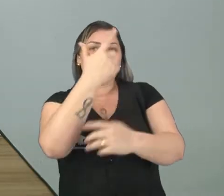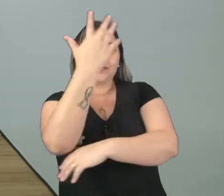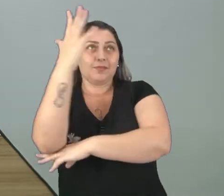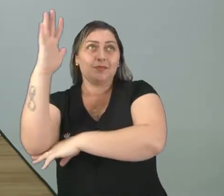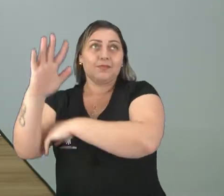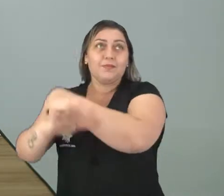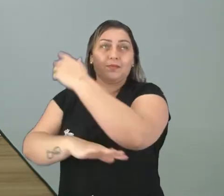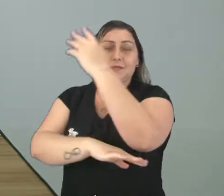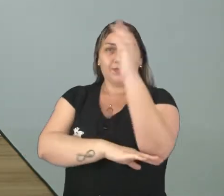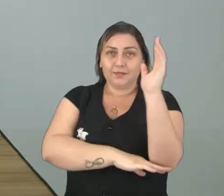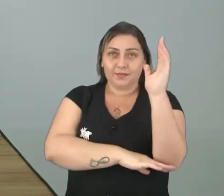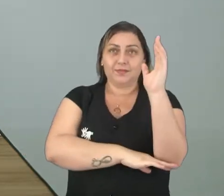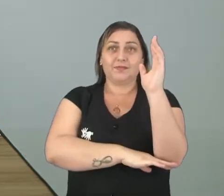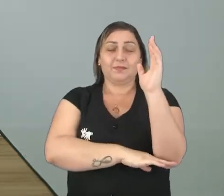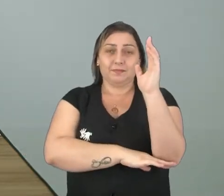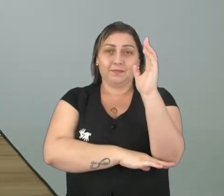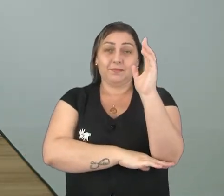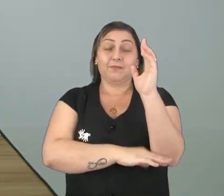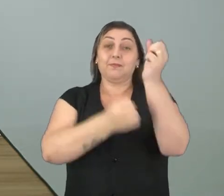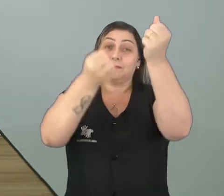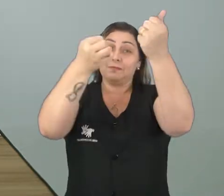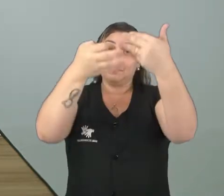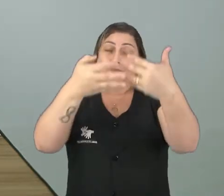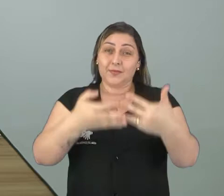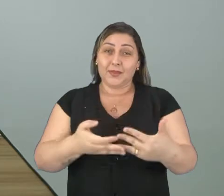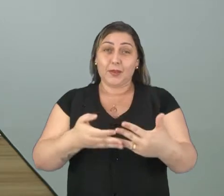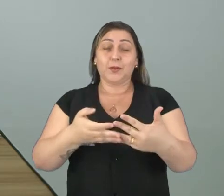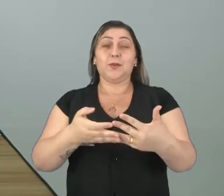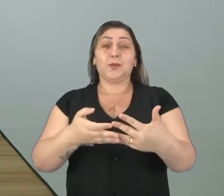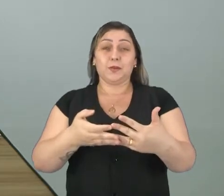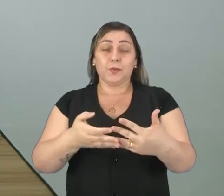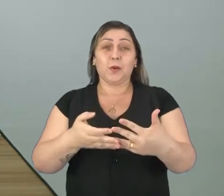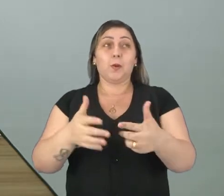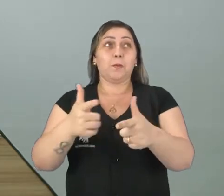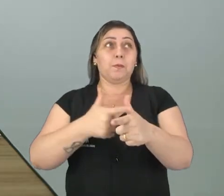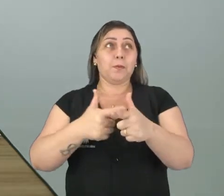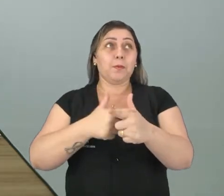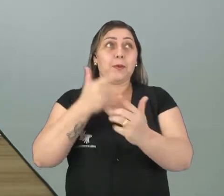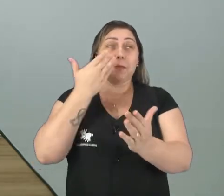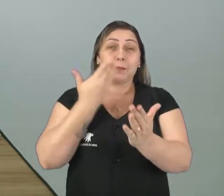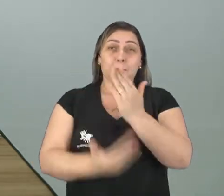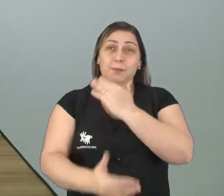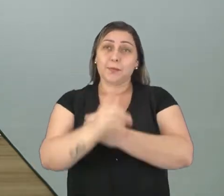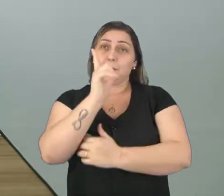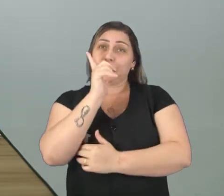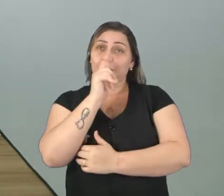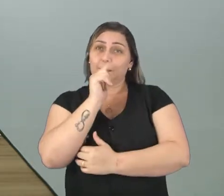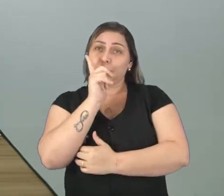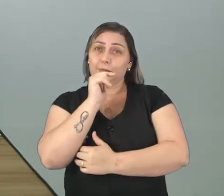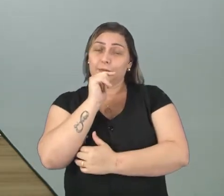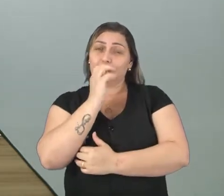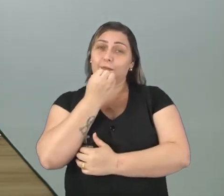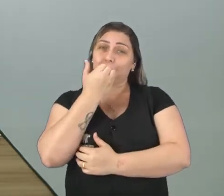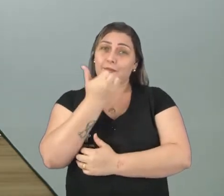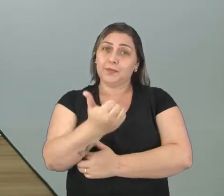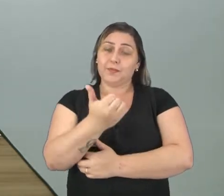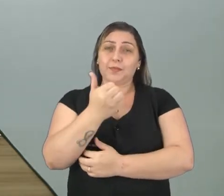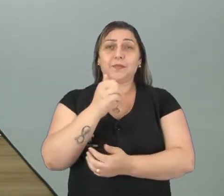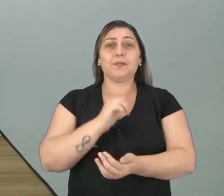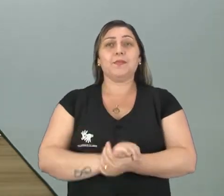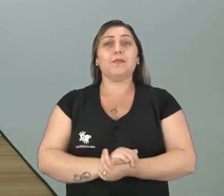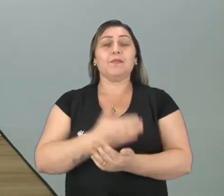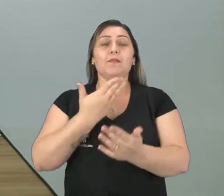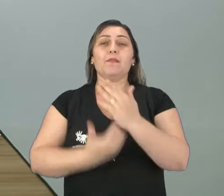ambientais, estamos enfatizando o problema do desperdício da água. Muito bem.